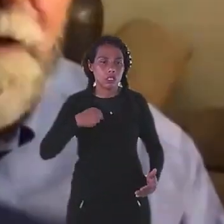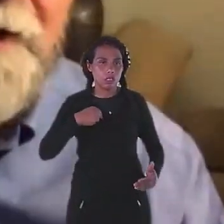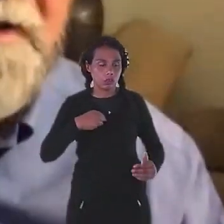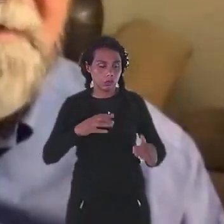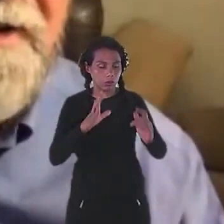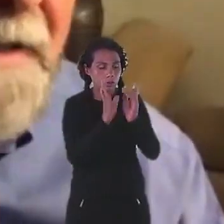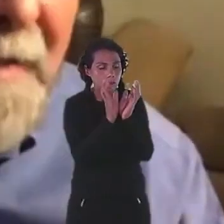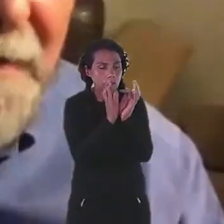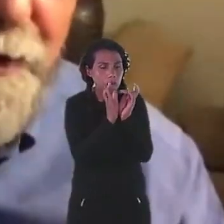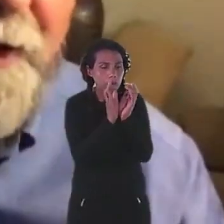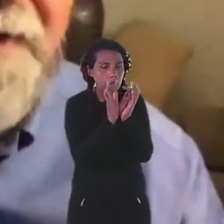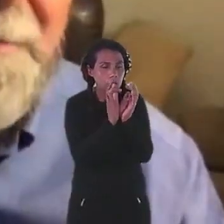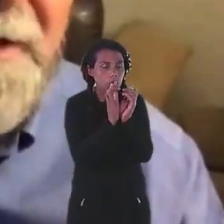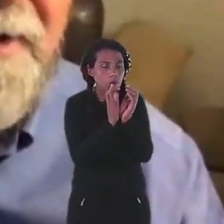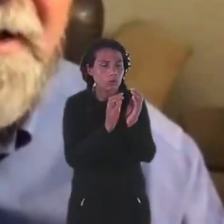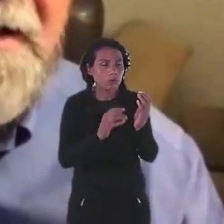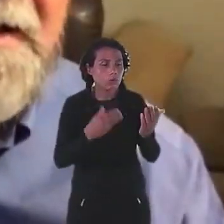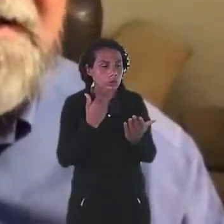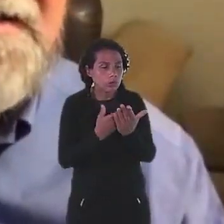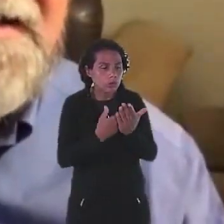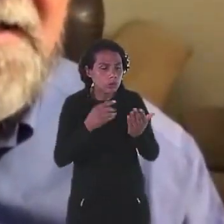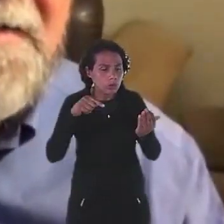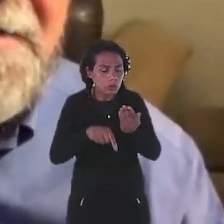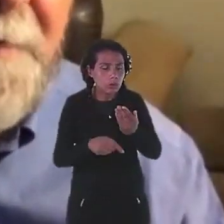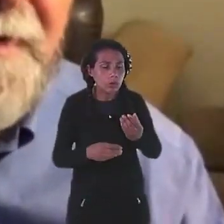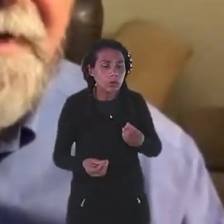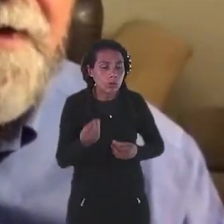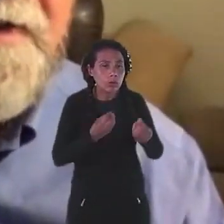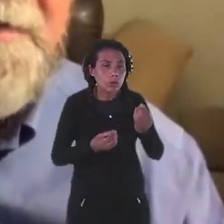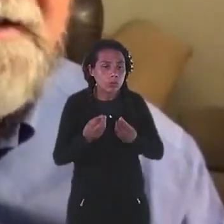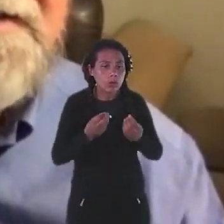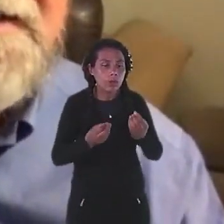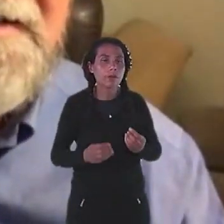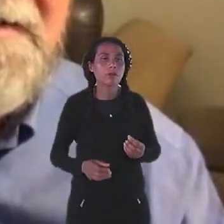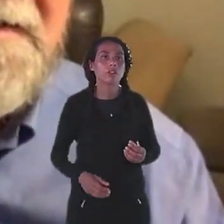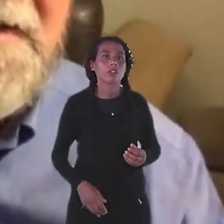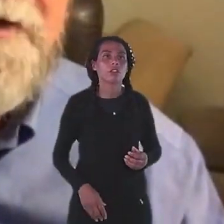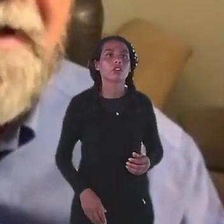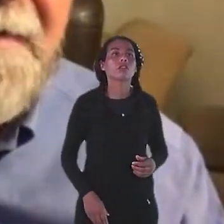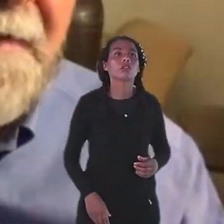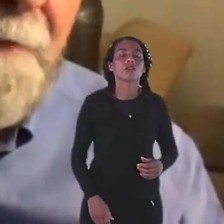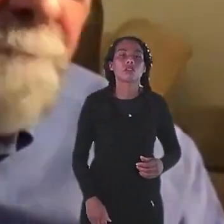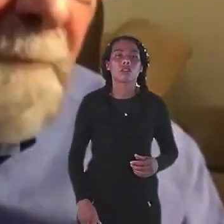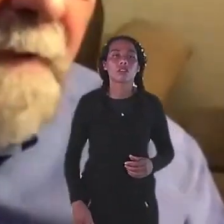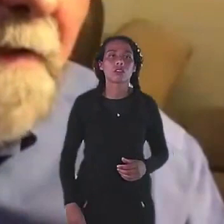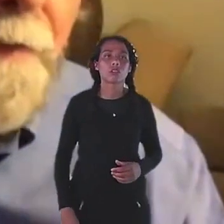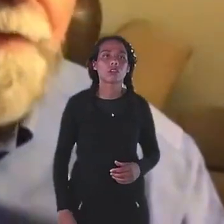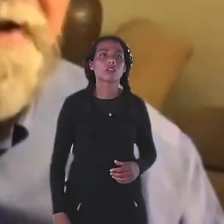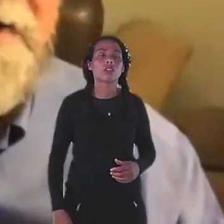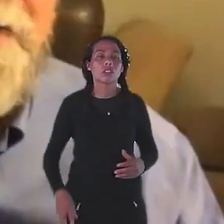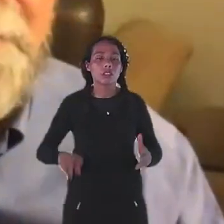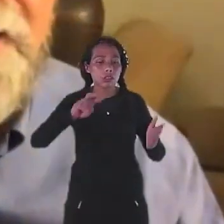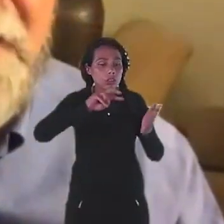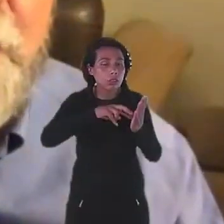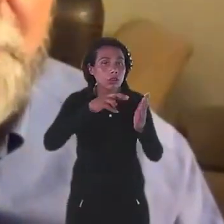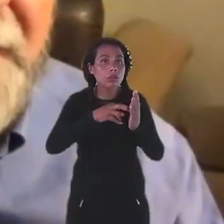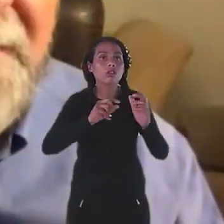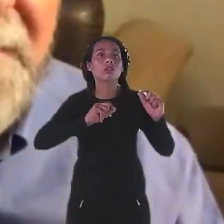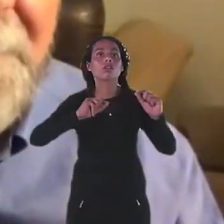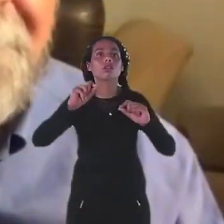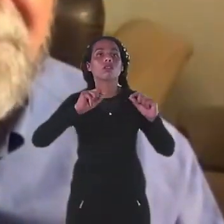piamente, fervorosamente, religiosamente, em certas abstrações mentais que nos trazem um certo